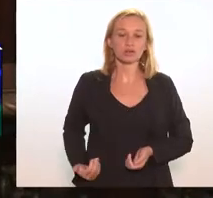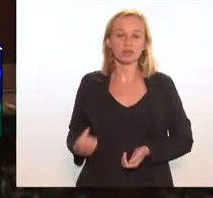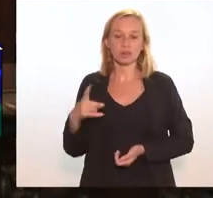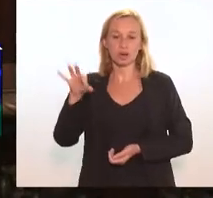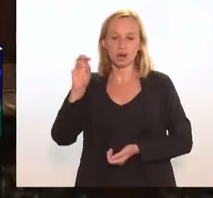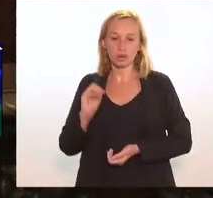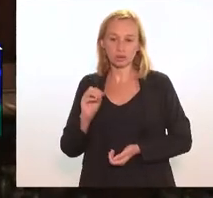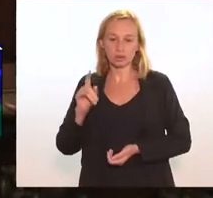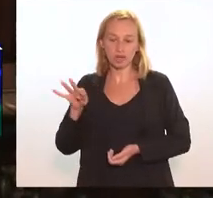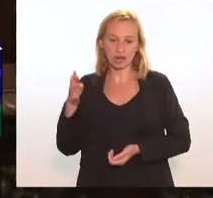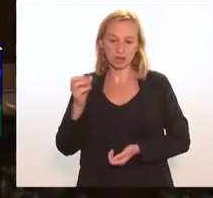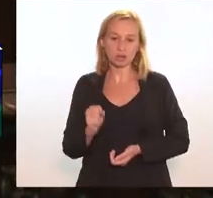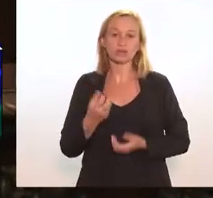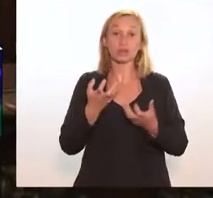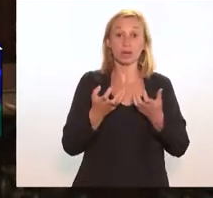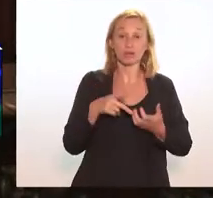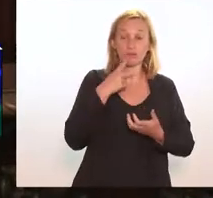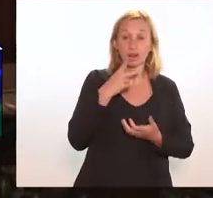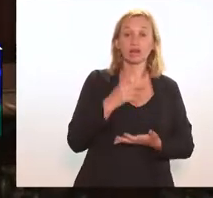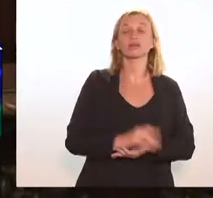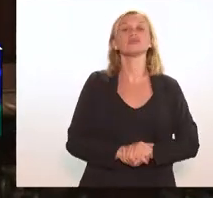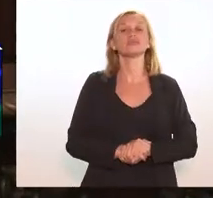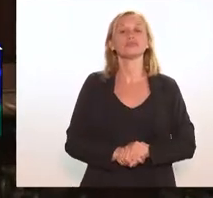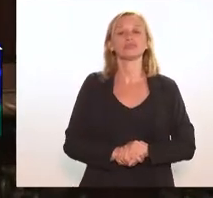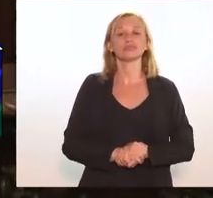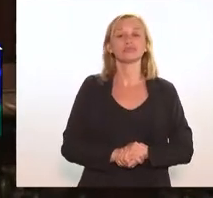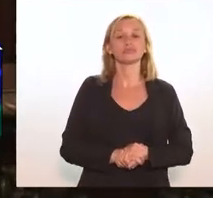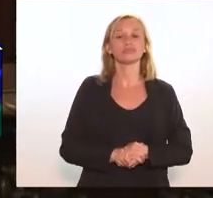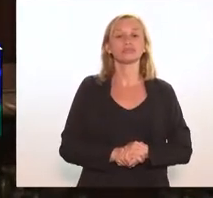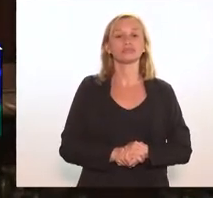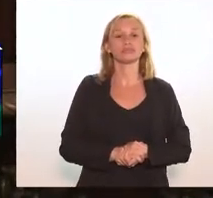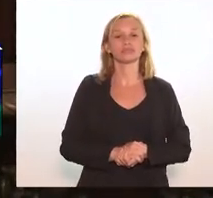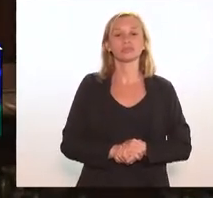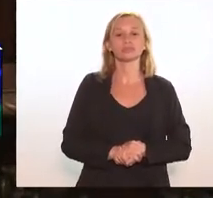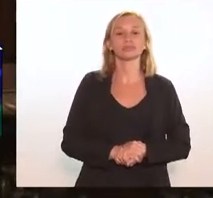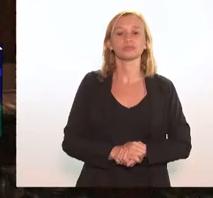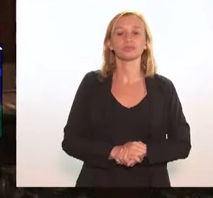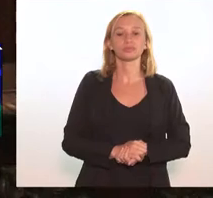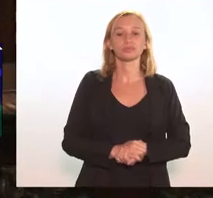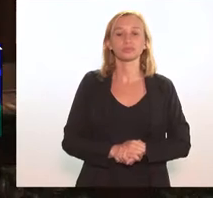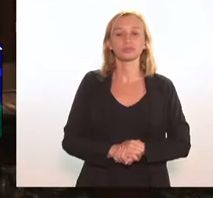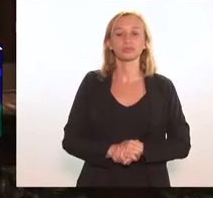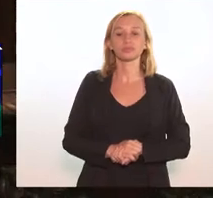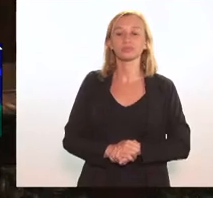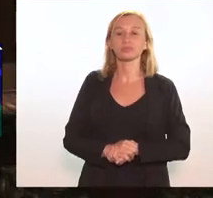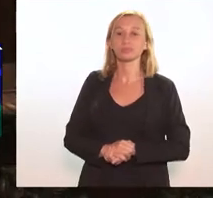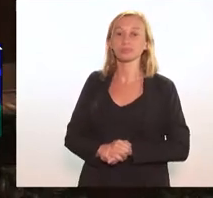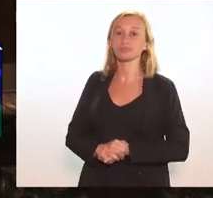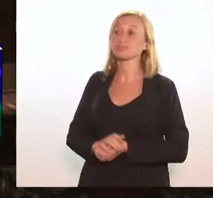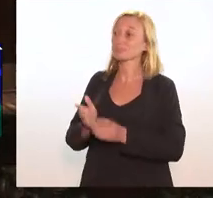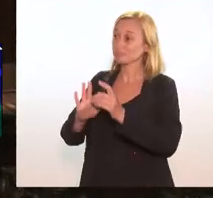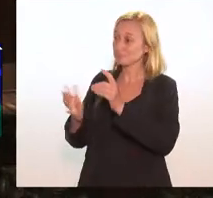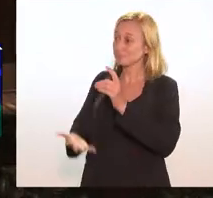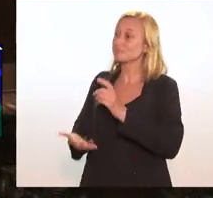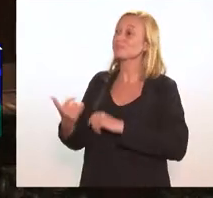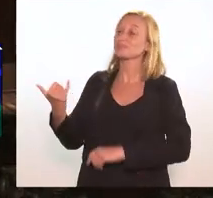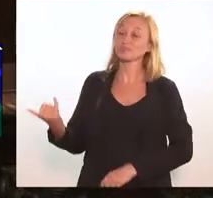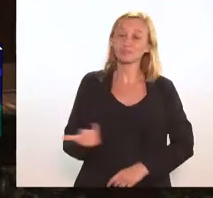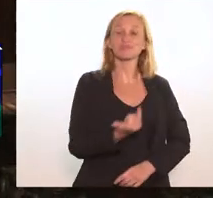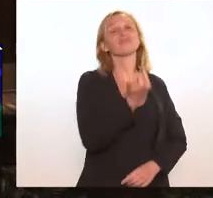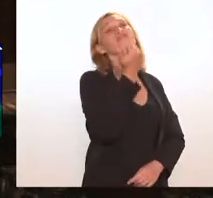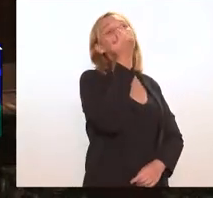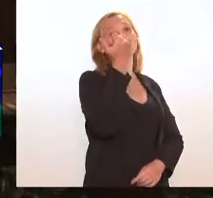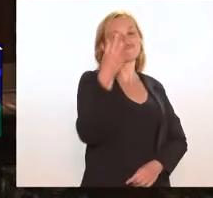Quero aqui dizer que considero que é um simbolismo importante, que merece